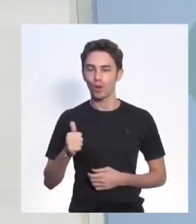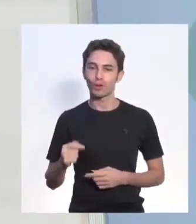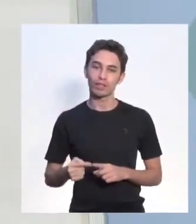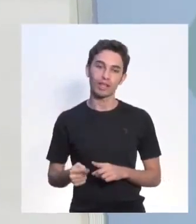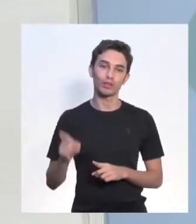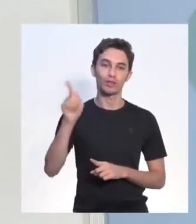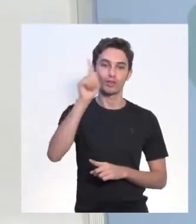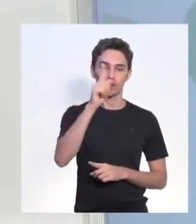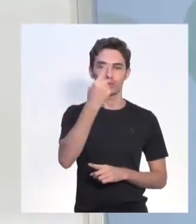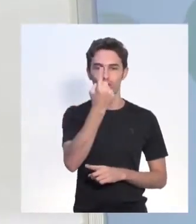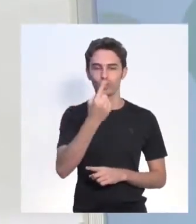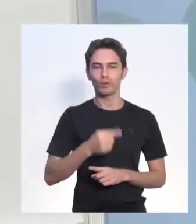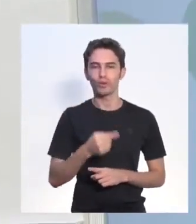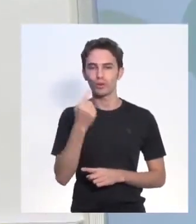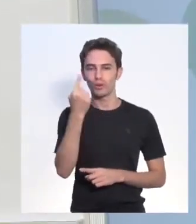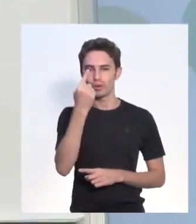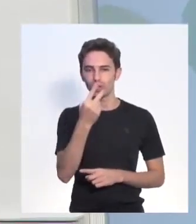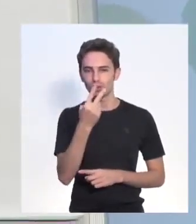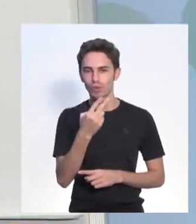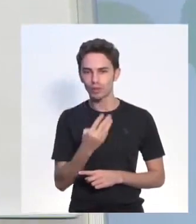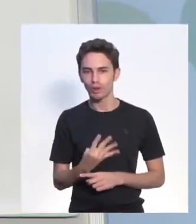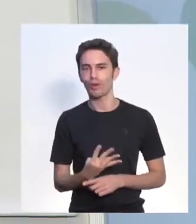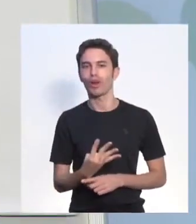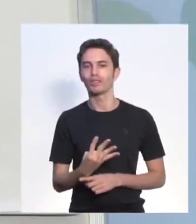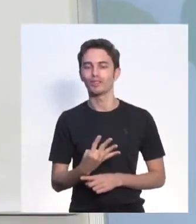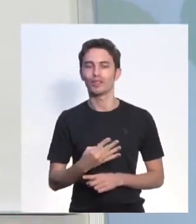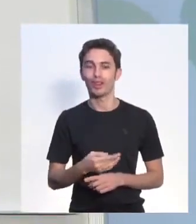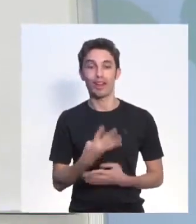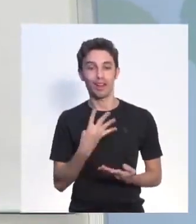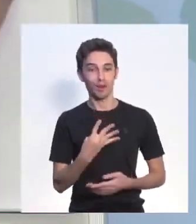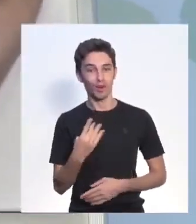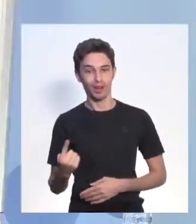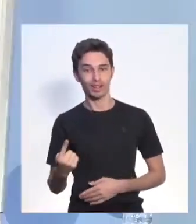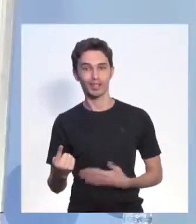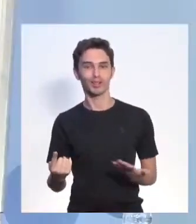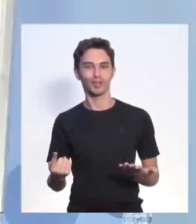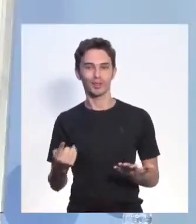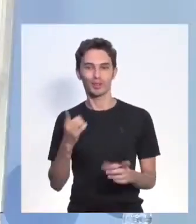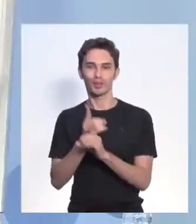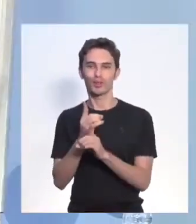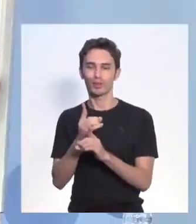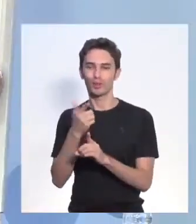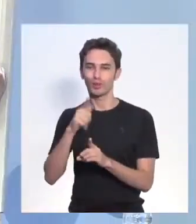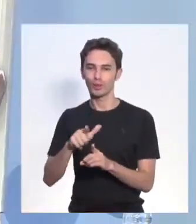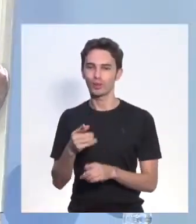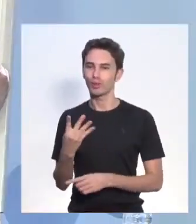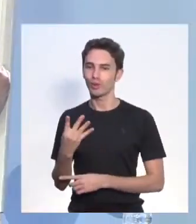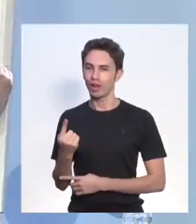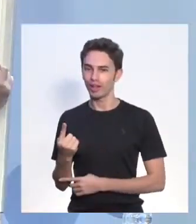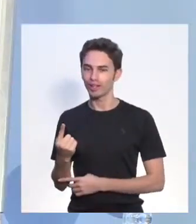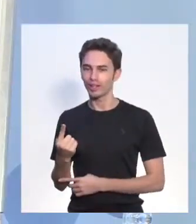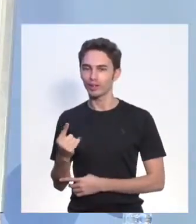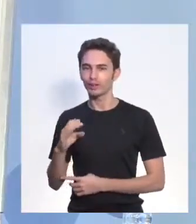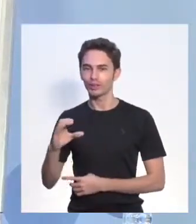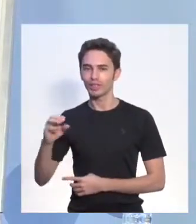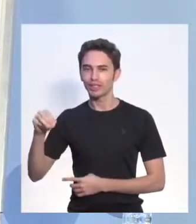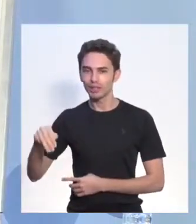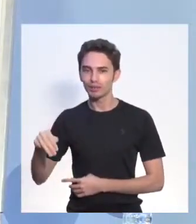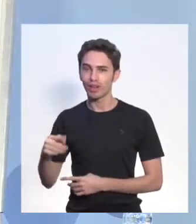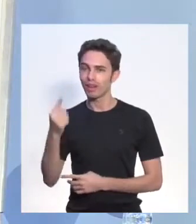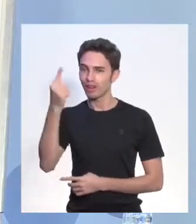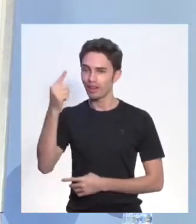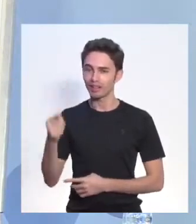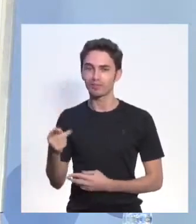vai 1. 1 mais 1 mais 1 mais 1. 4. Opa, deu 41 centímetros. Não era